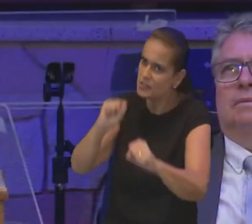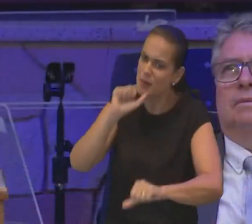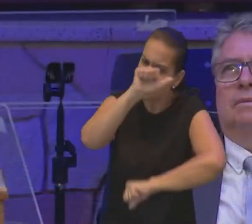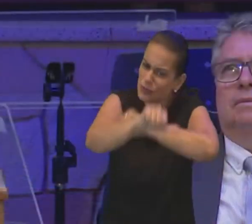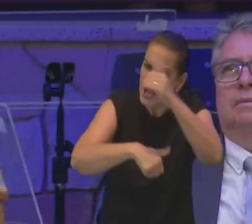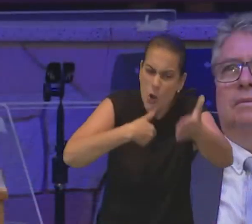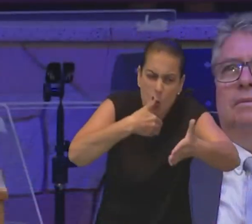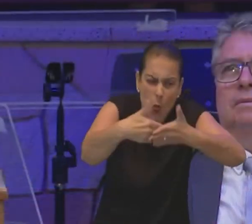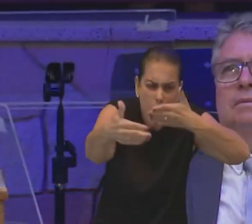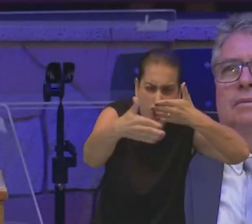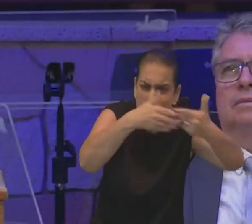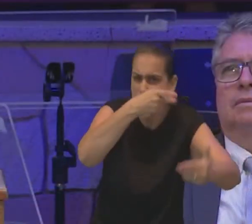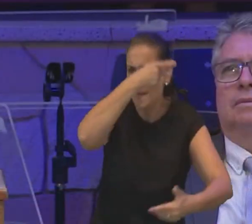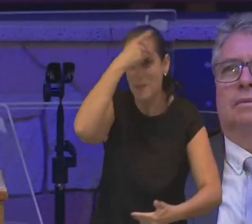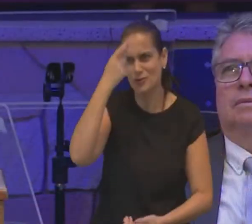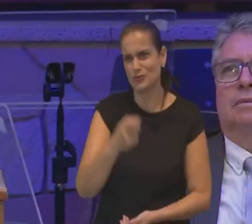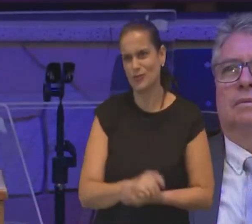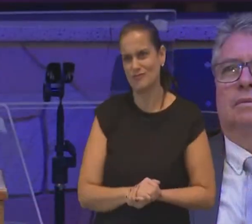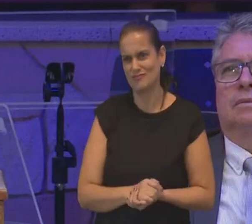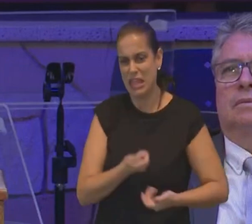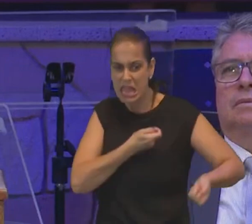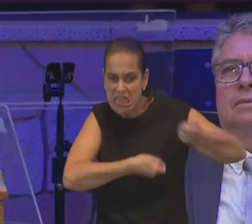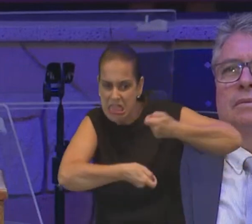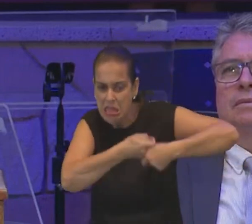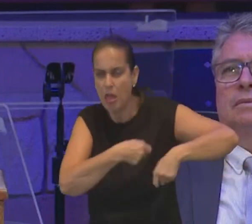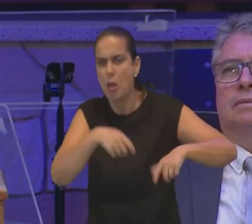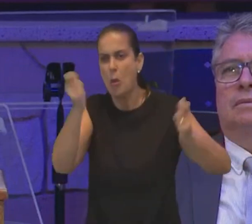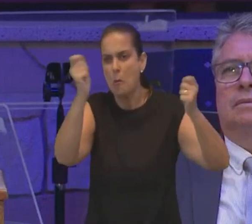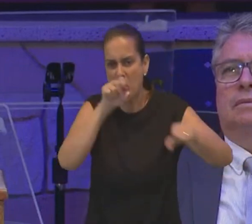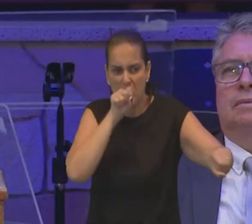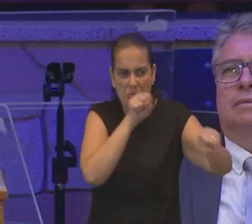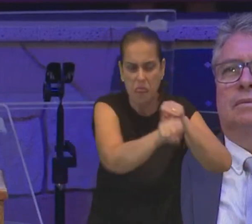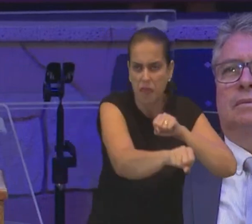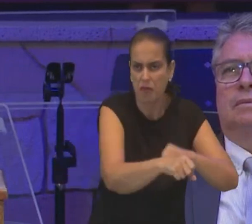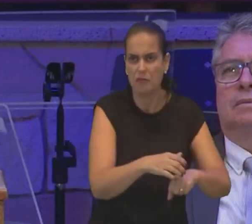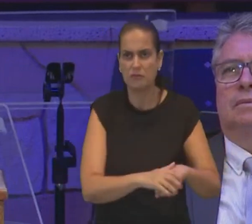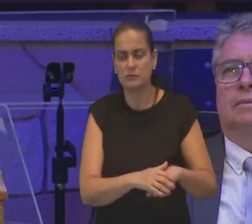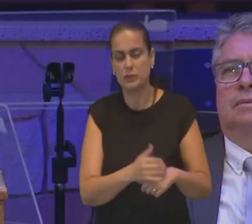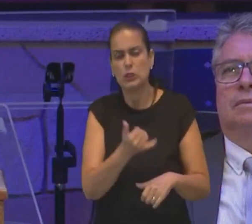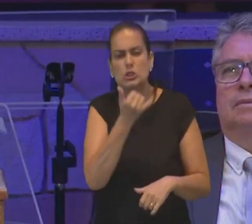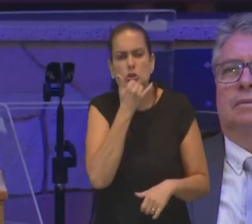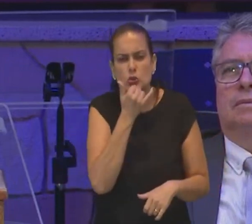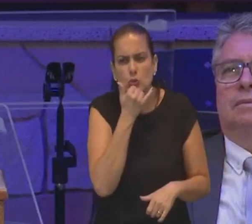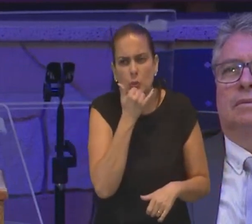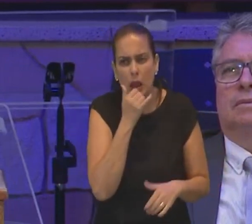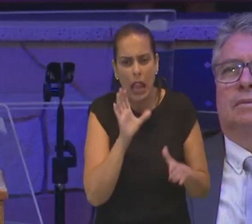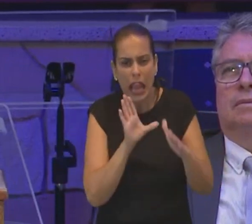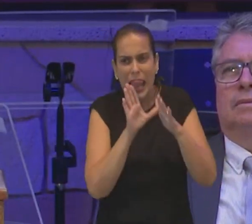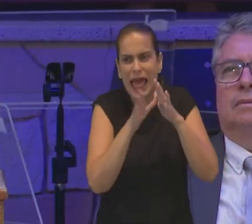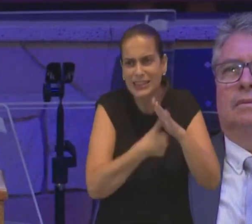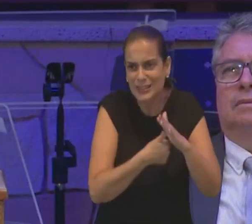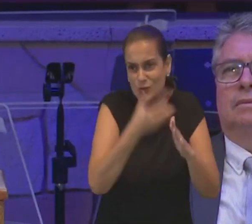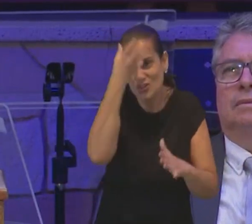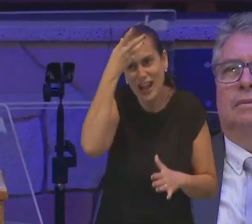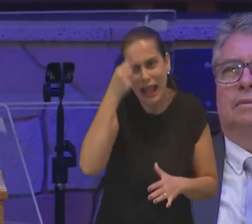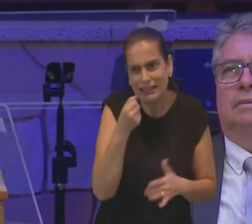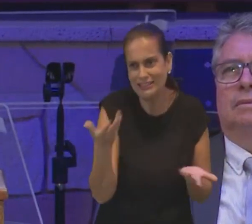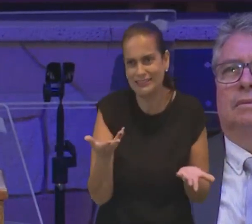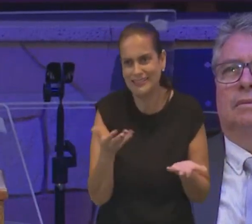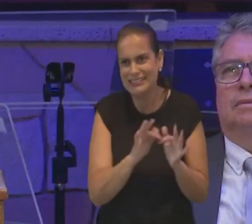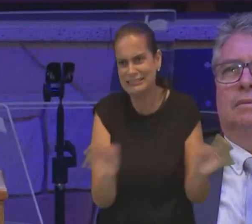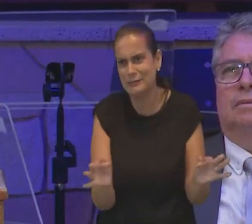Pode ser chefe, pode ser, desculpa a expressão, ladrão de galinha.